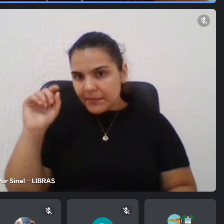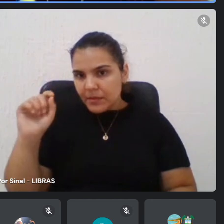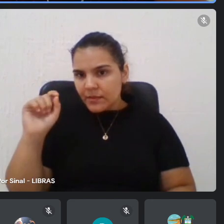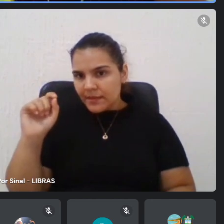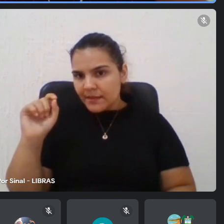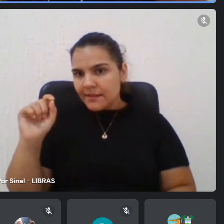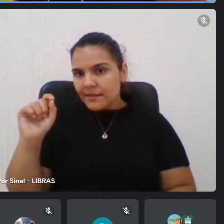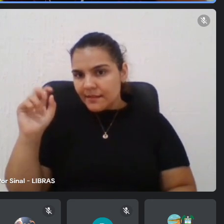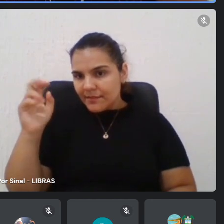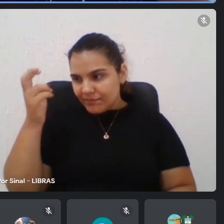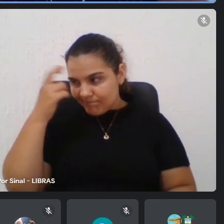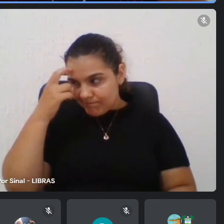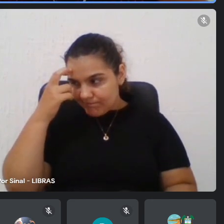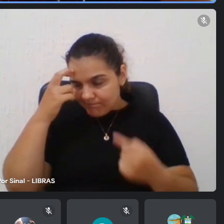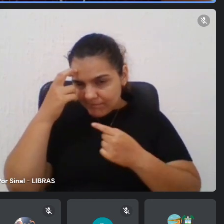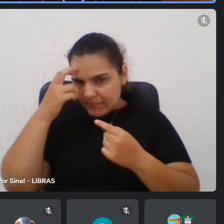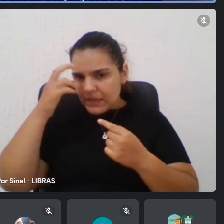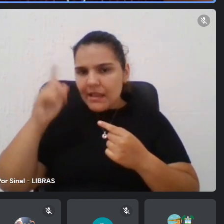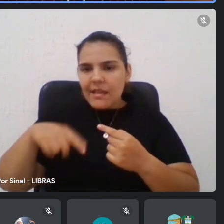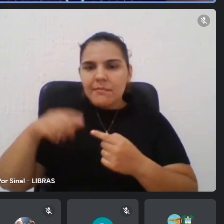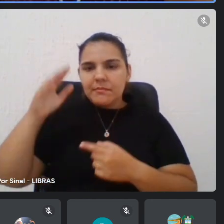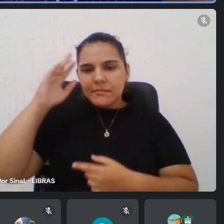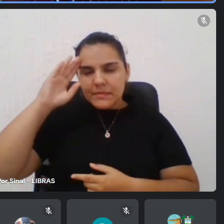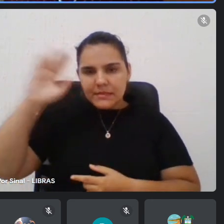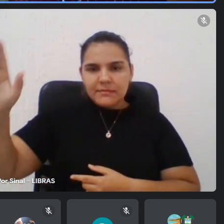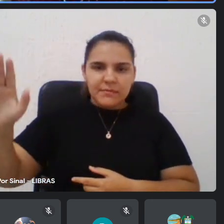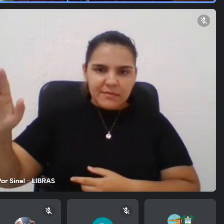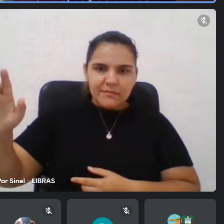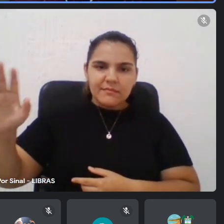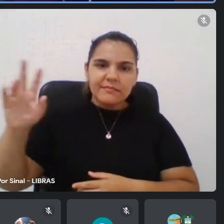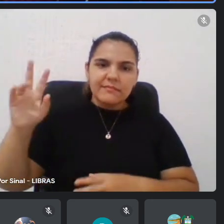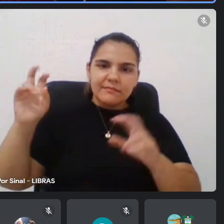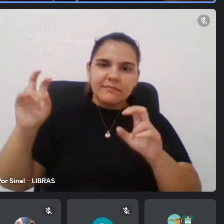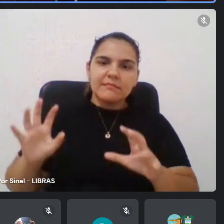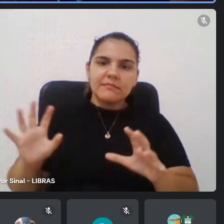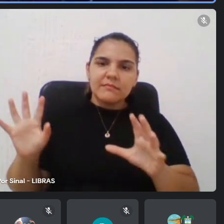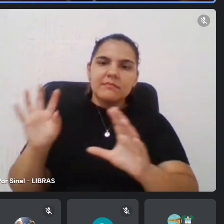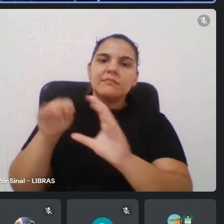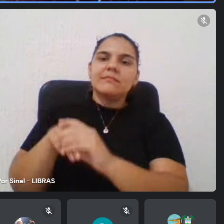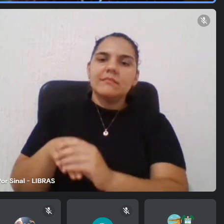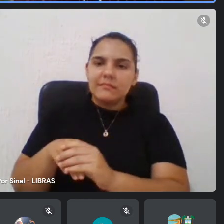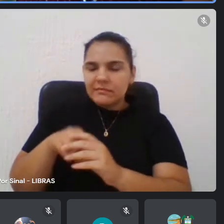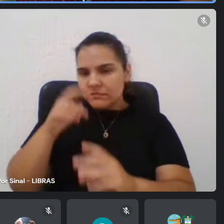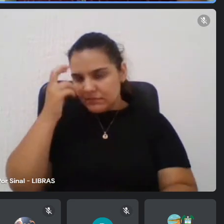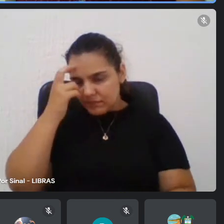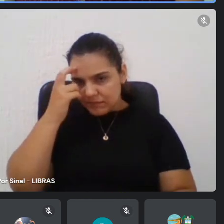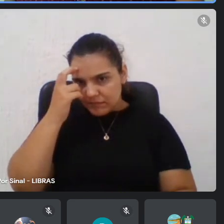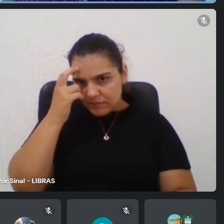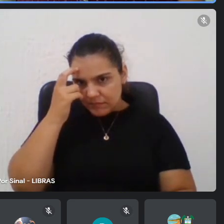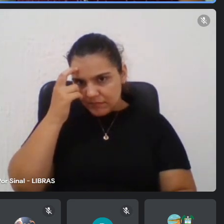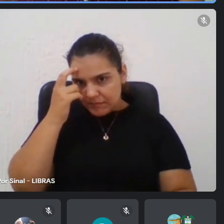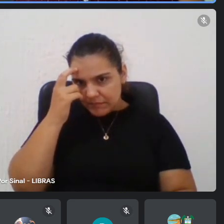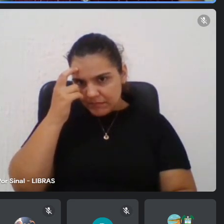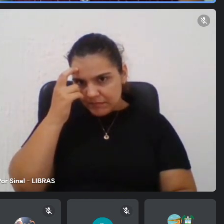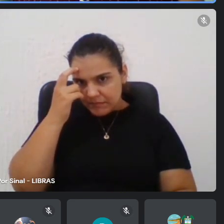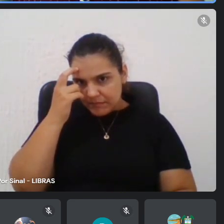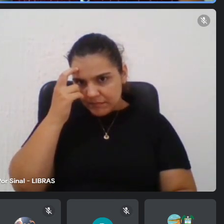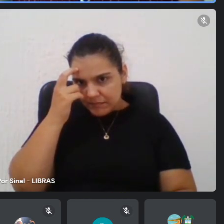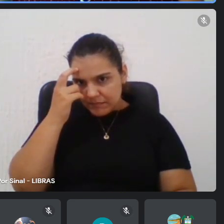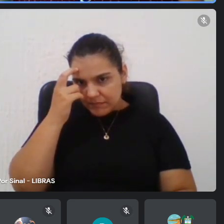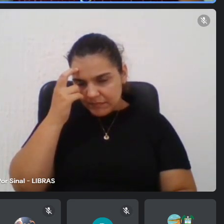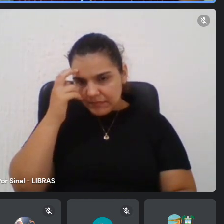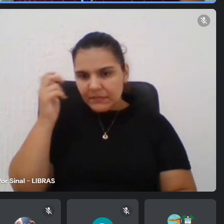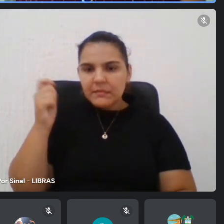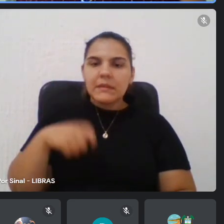é o elemento principal, as temáticas estão atreladas à cultura, sejam através de